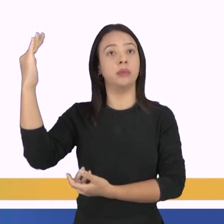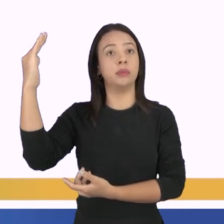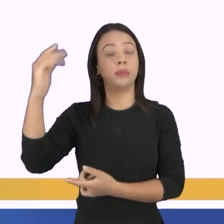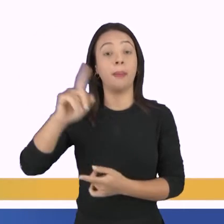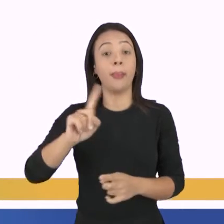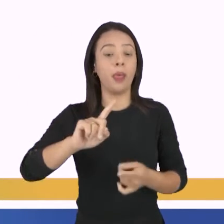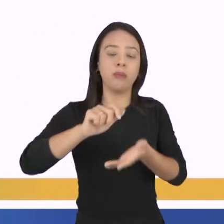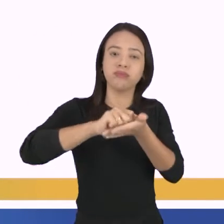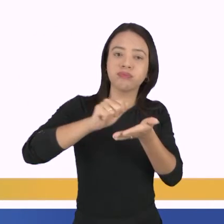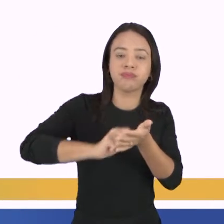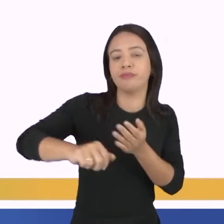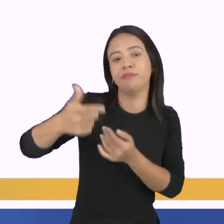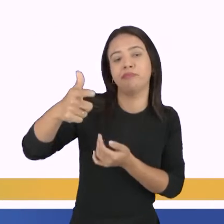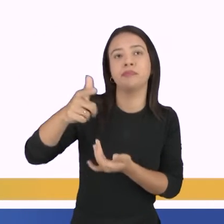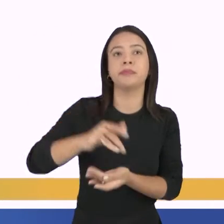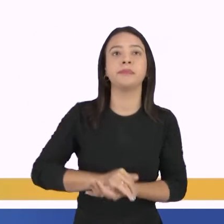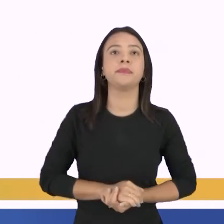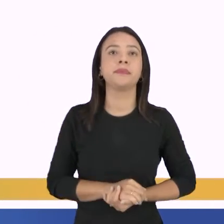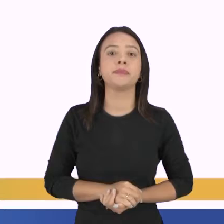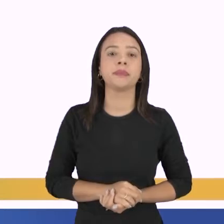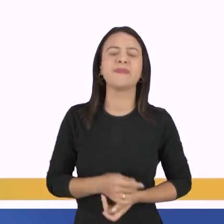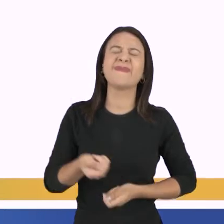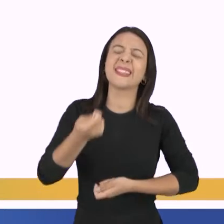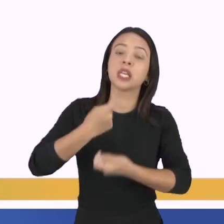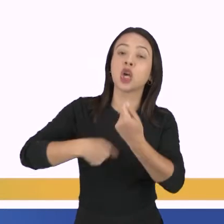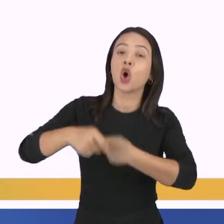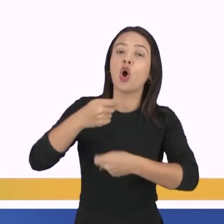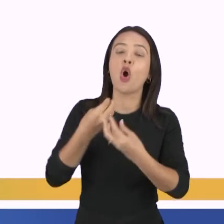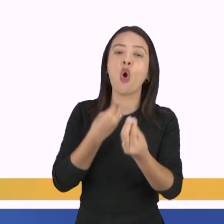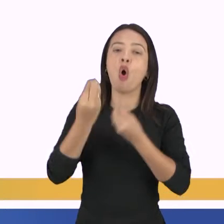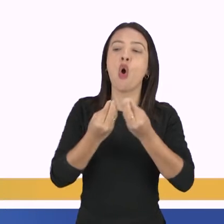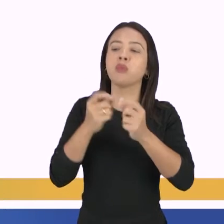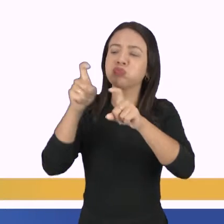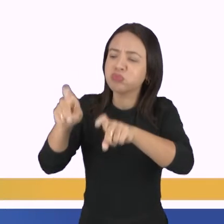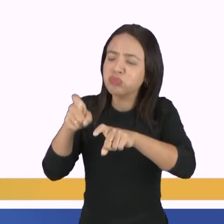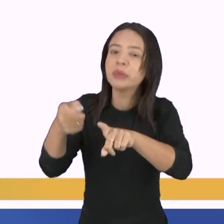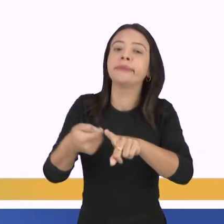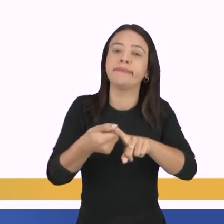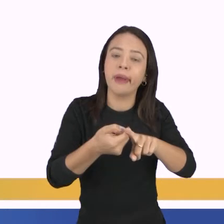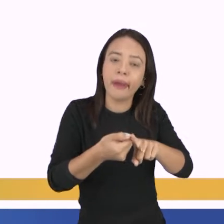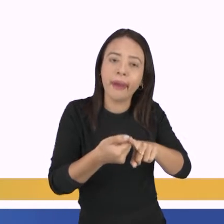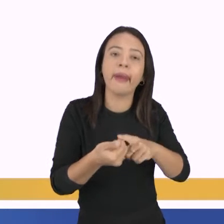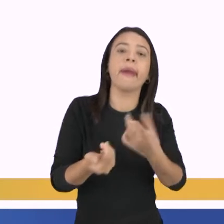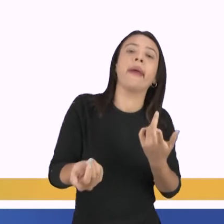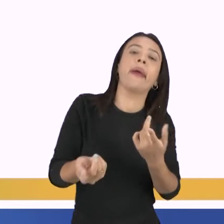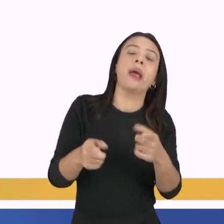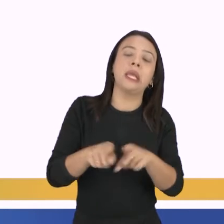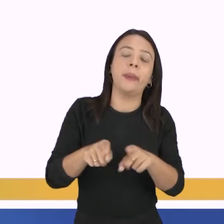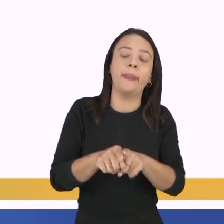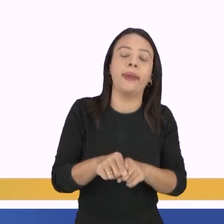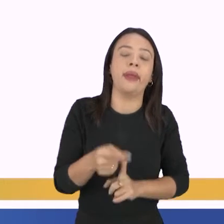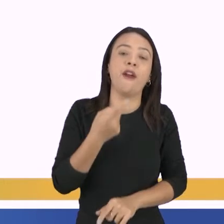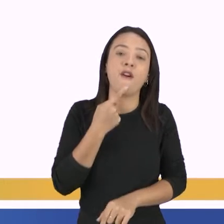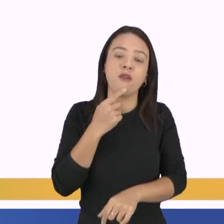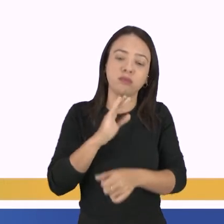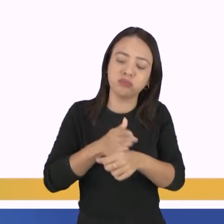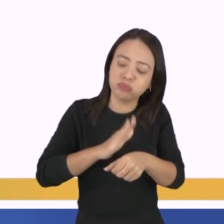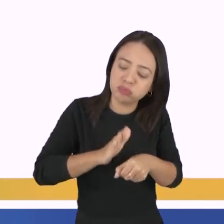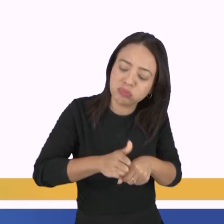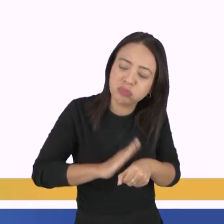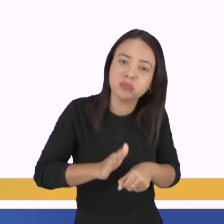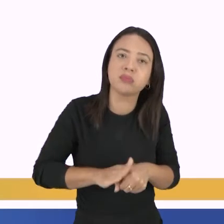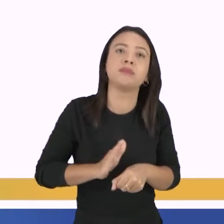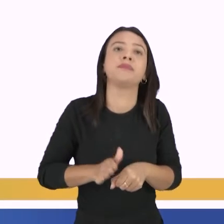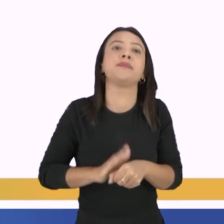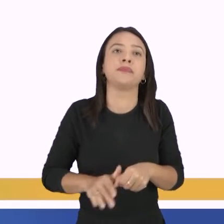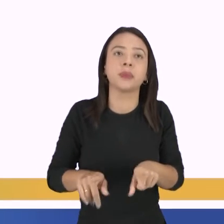escrita. A economia é agrícola, né, à base de milho, batata, tomate, e terras comunitárias com